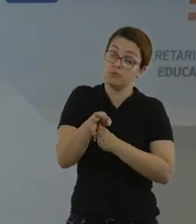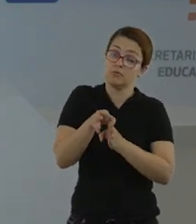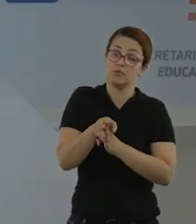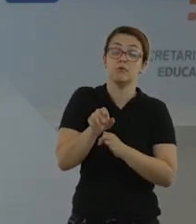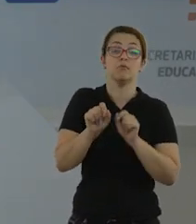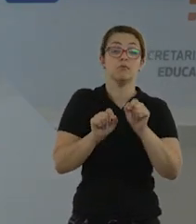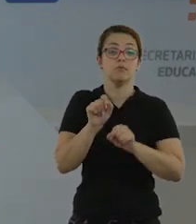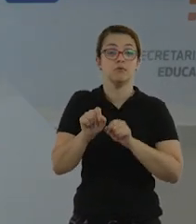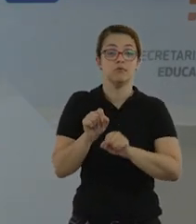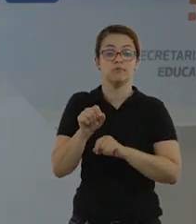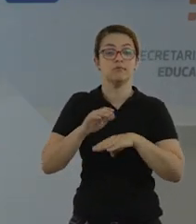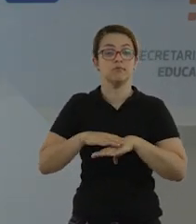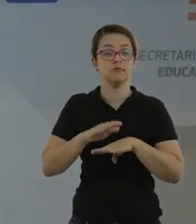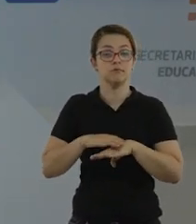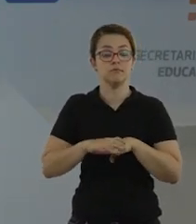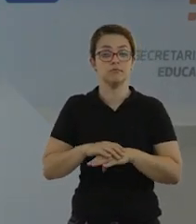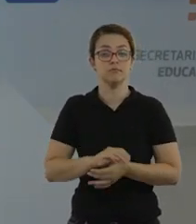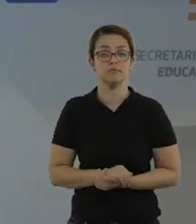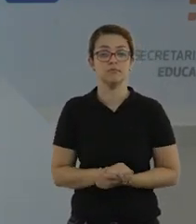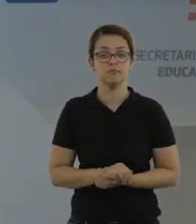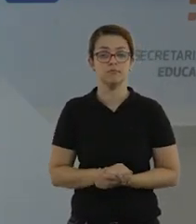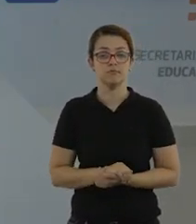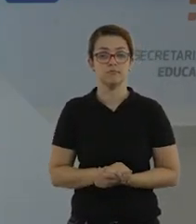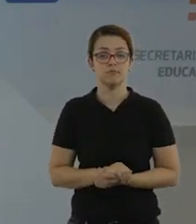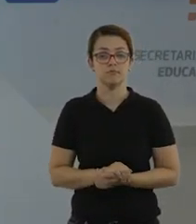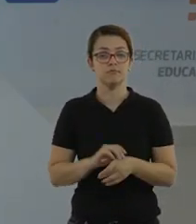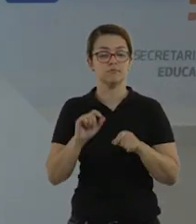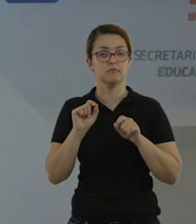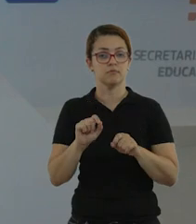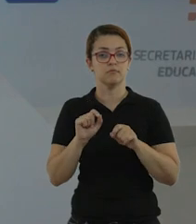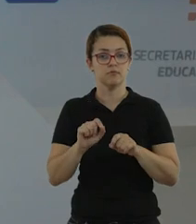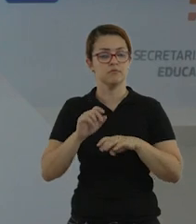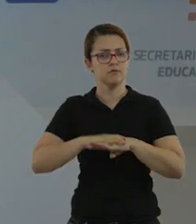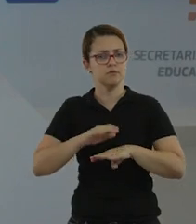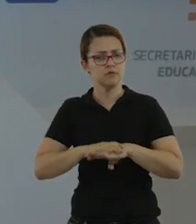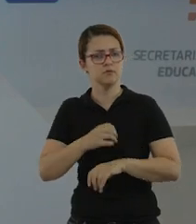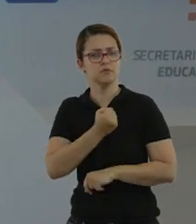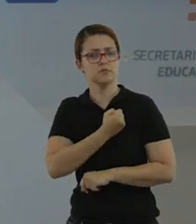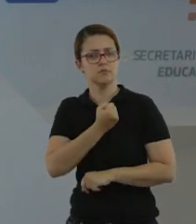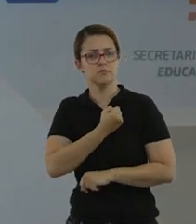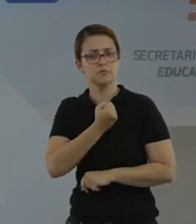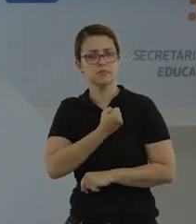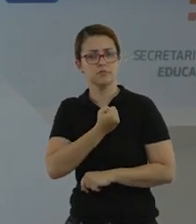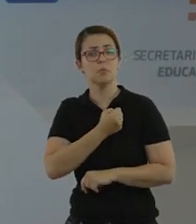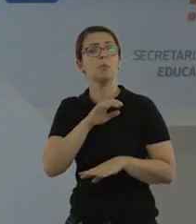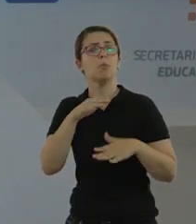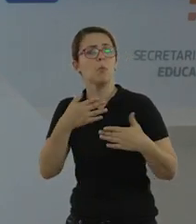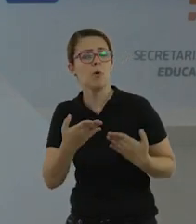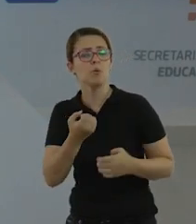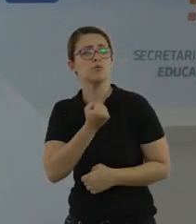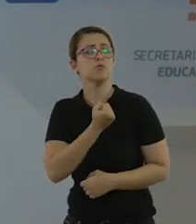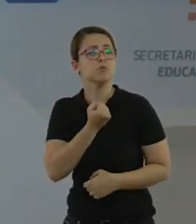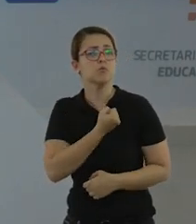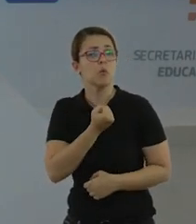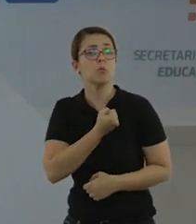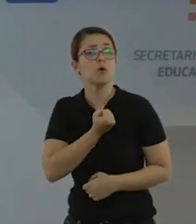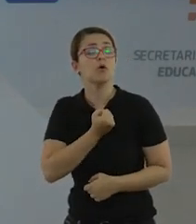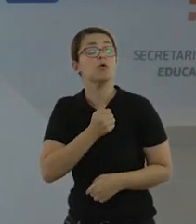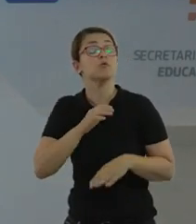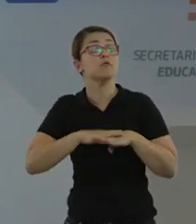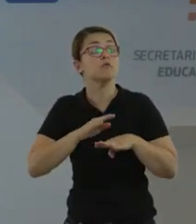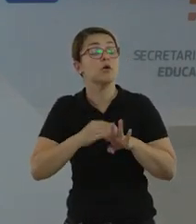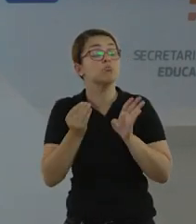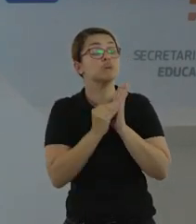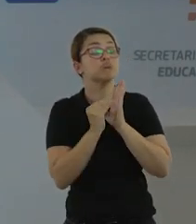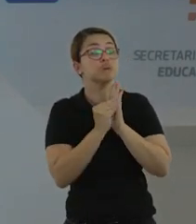para vocês. O que é que vocês vão fazer? Toda vez que vocês formarem um número, vocês têm que falar que número que vocês